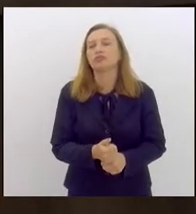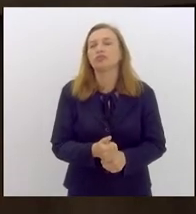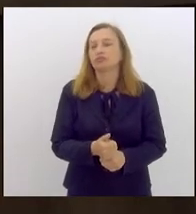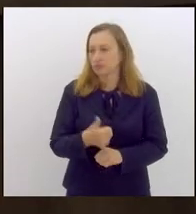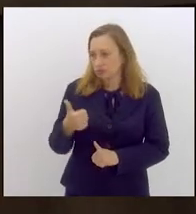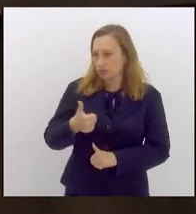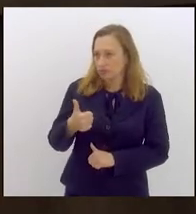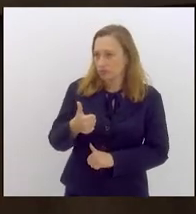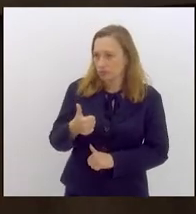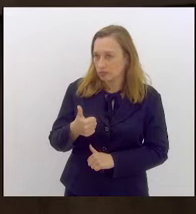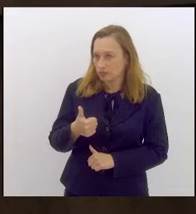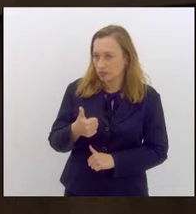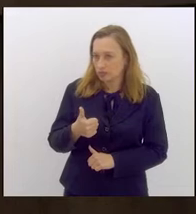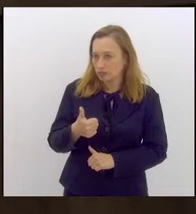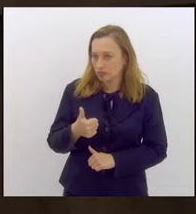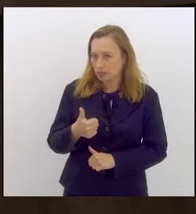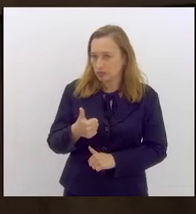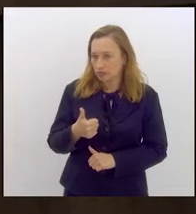primeira?